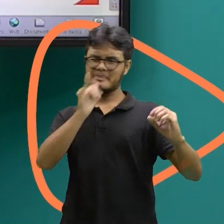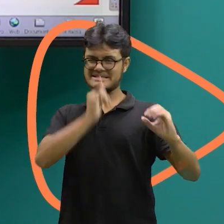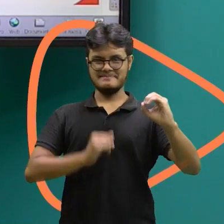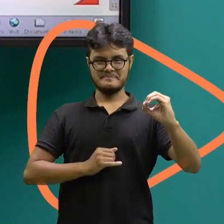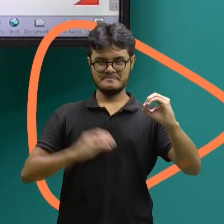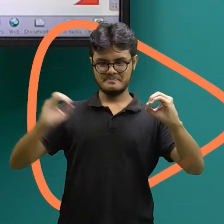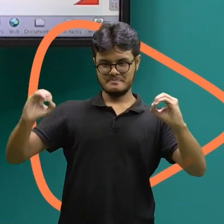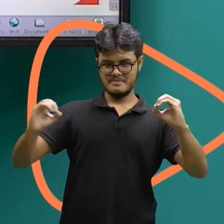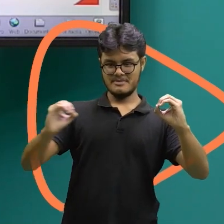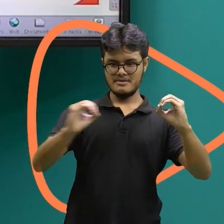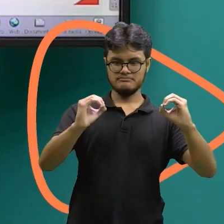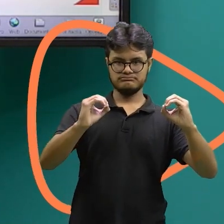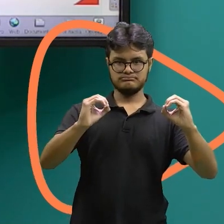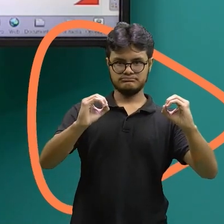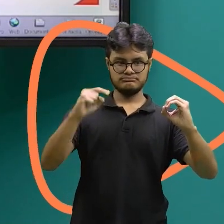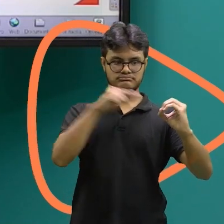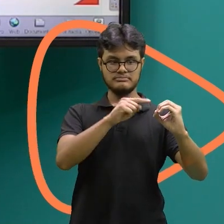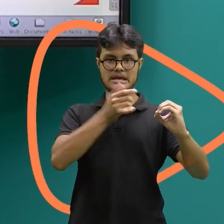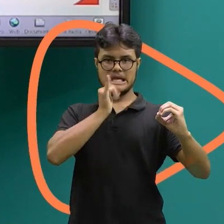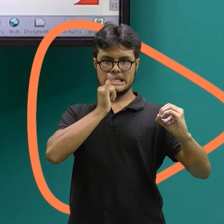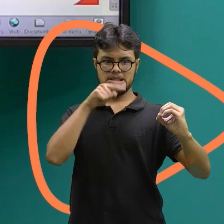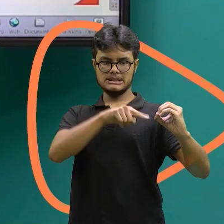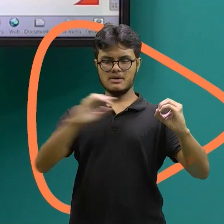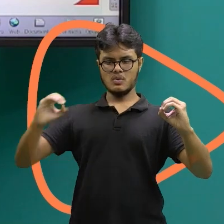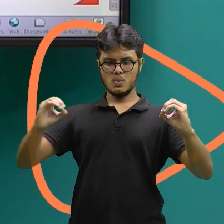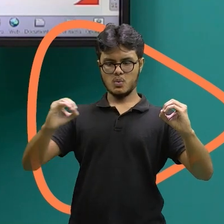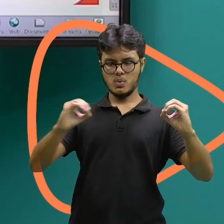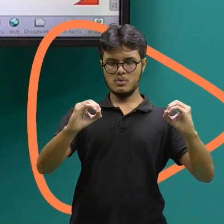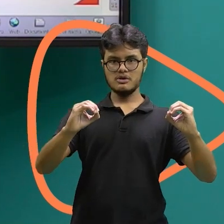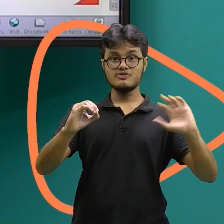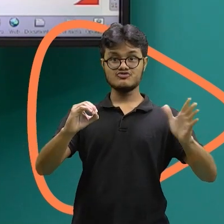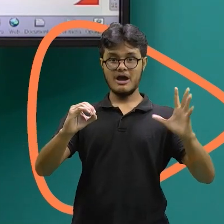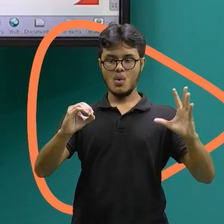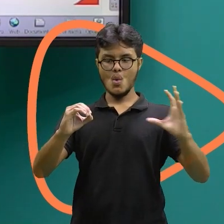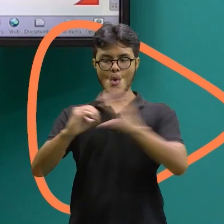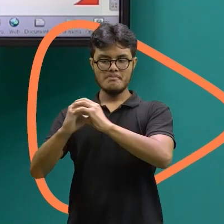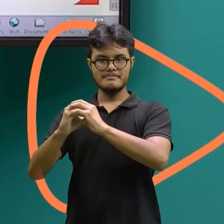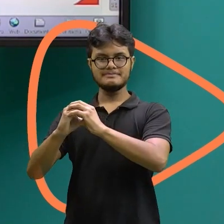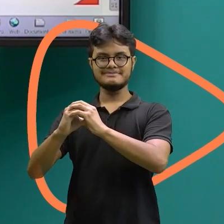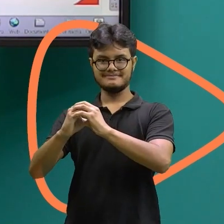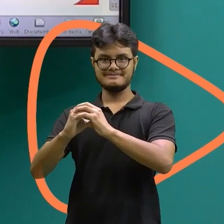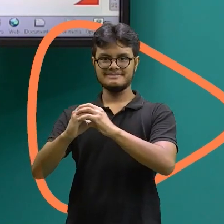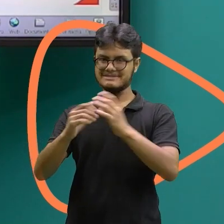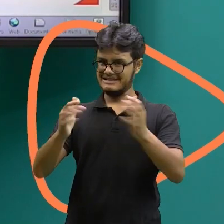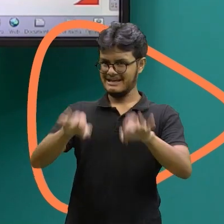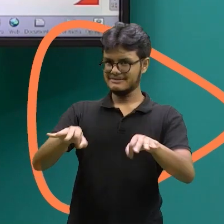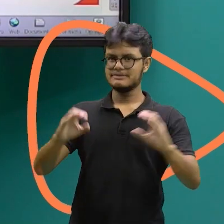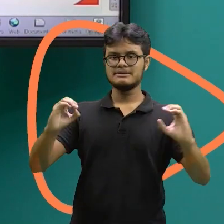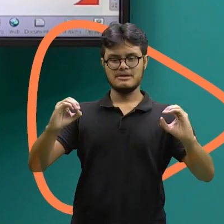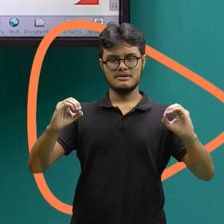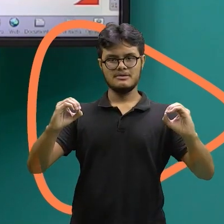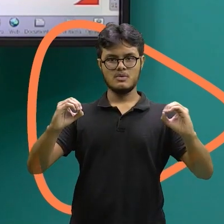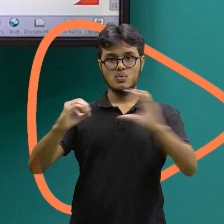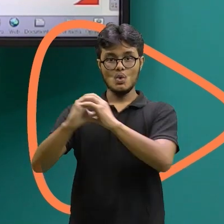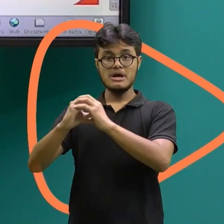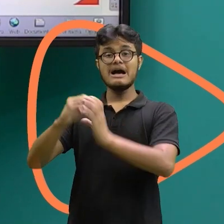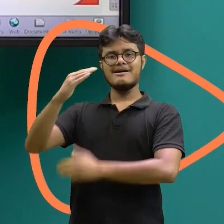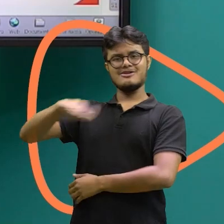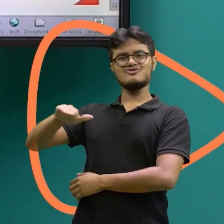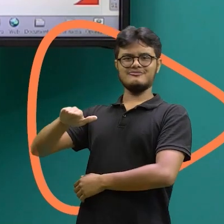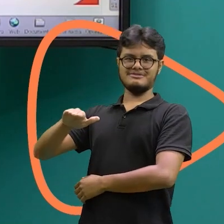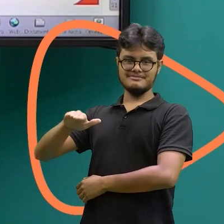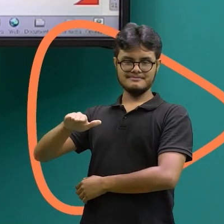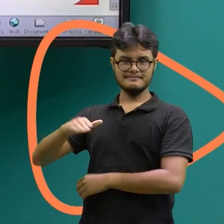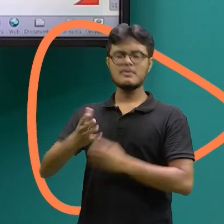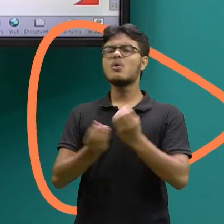já eletrizado em um corpo neutro. E essa aproximação faz com que as cargas se dividam. Então,